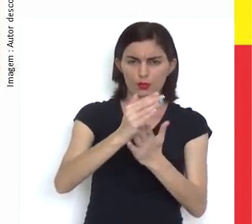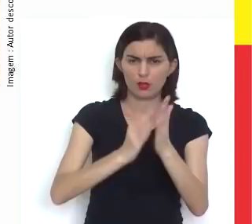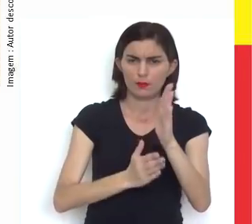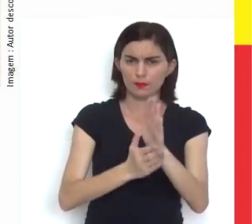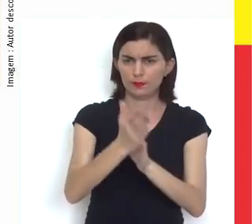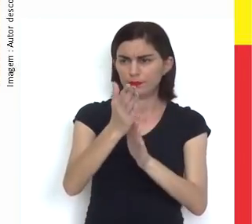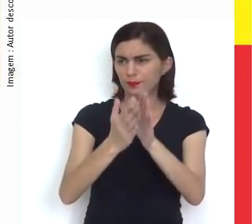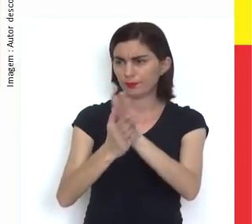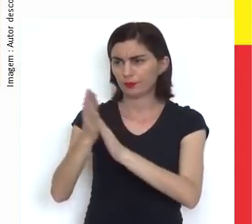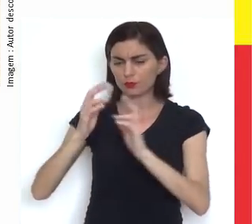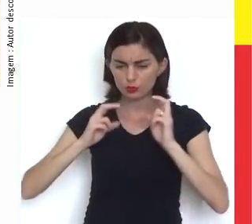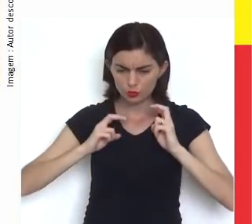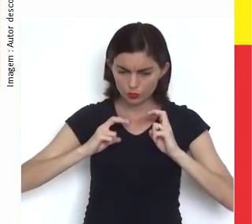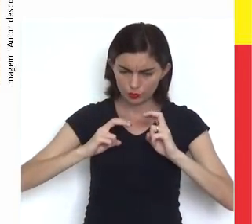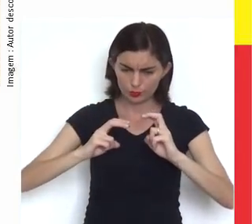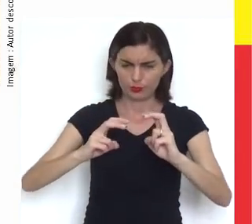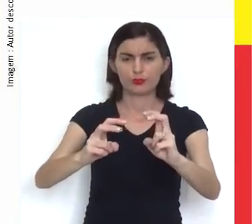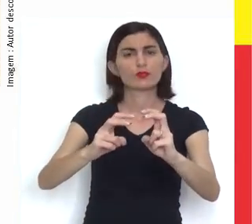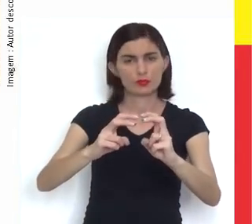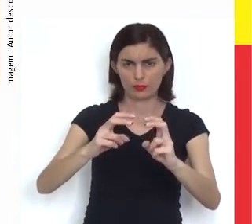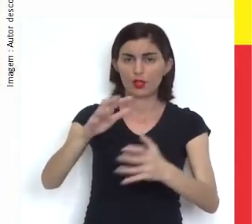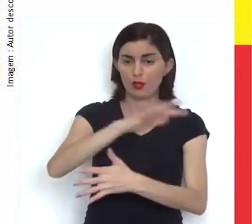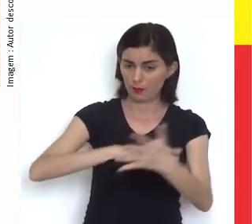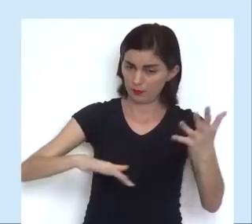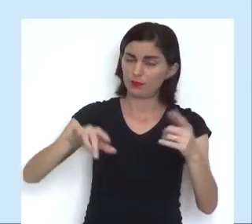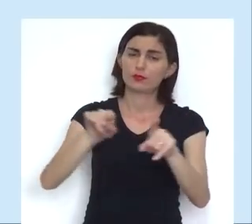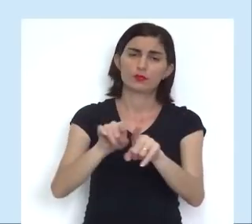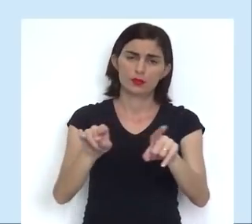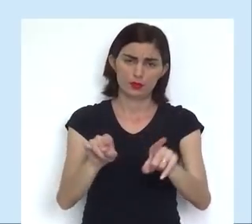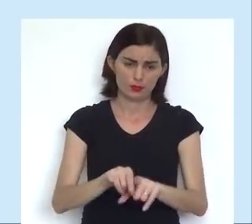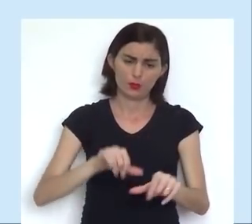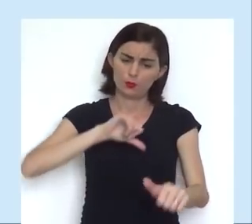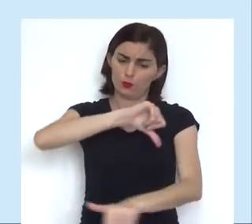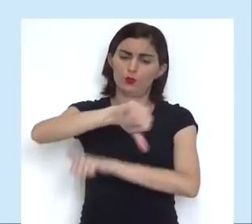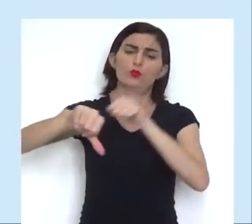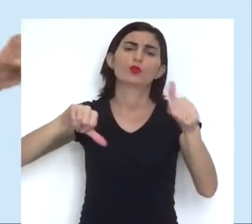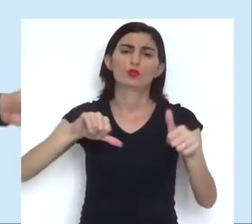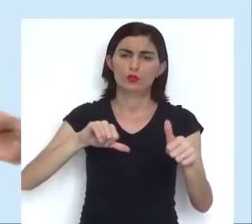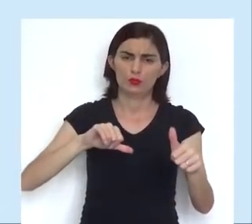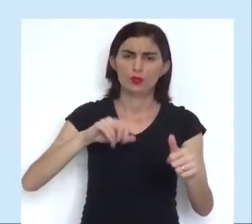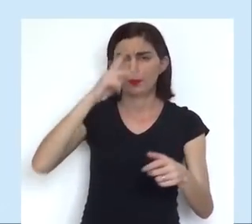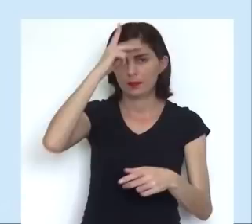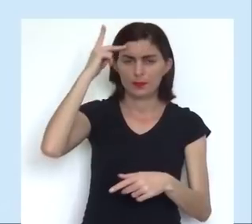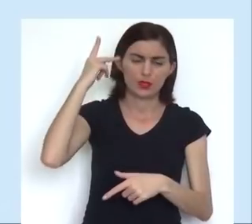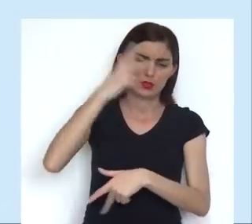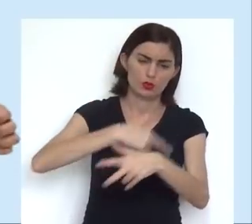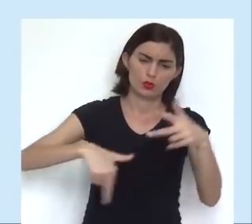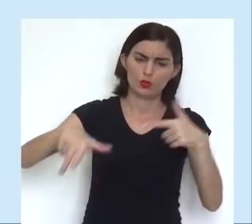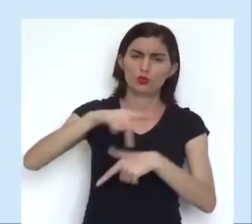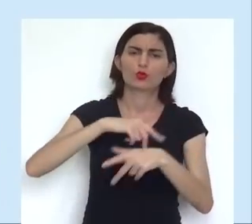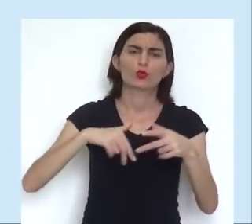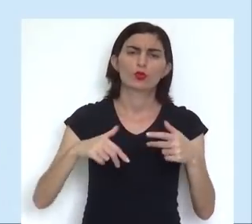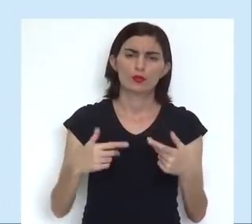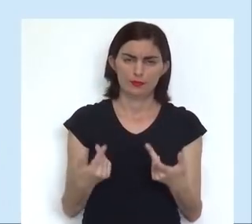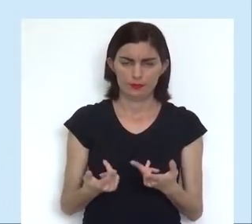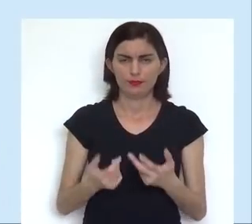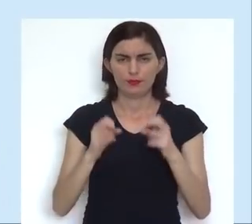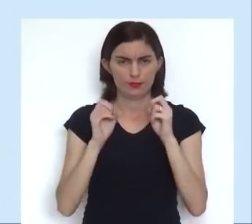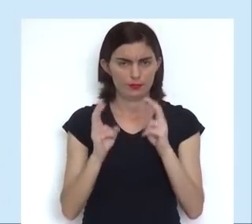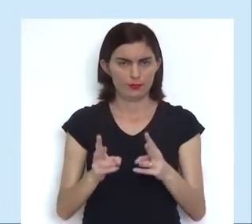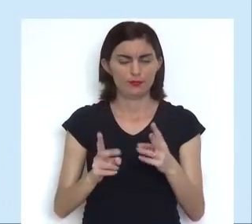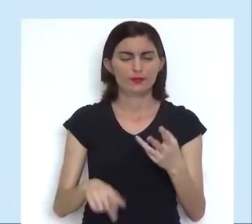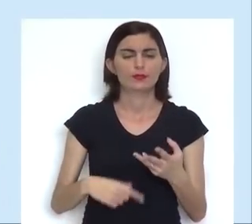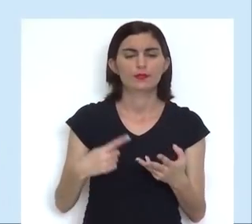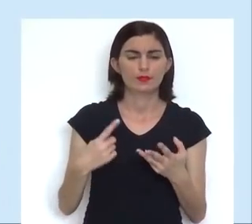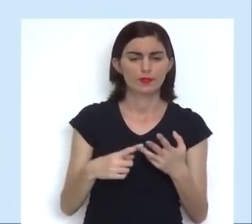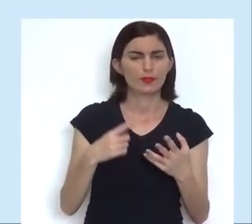a trafegar entre essas linhas, tá? Então, foi uma grande revolução também para o deslocamento de pessoas na superfície terrestre,